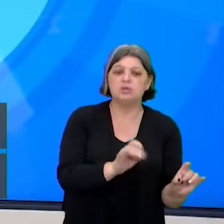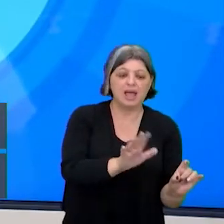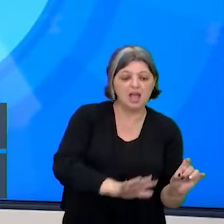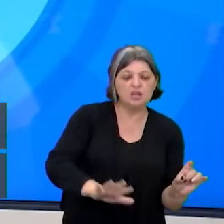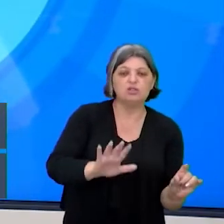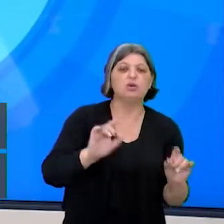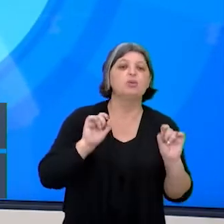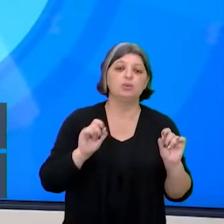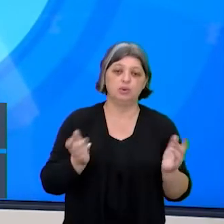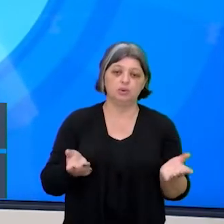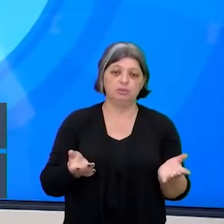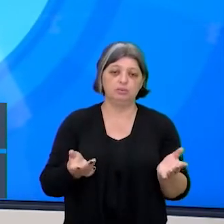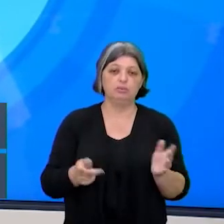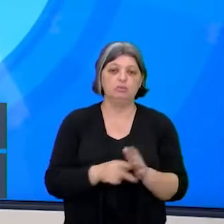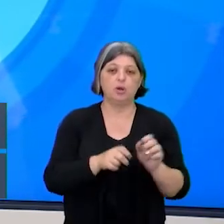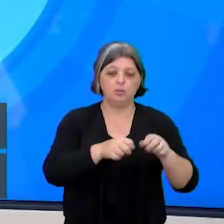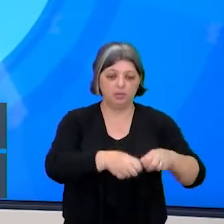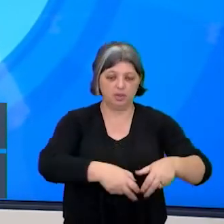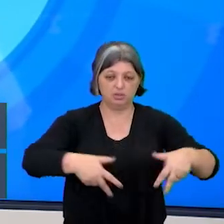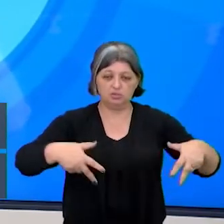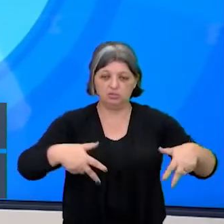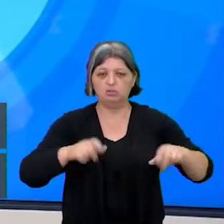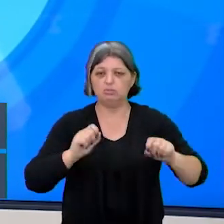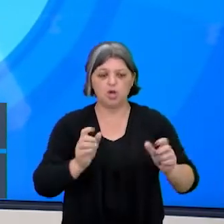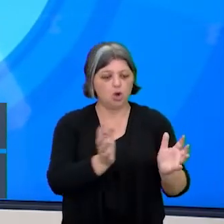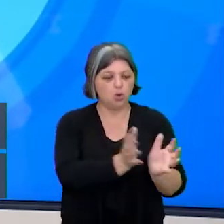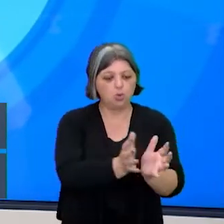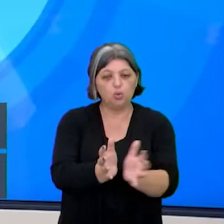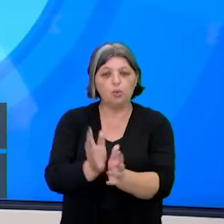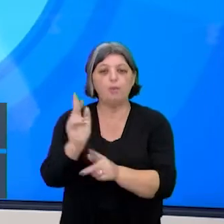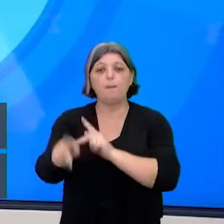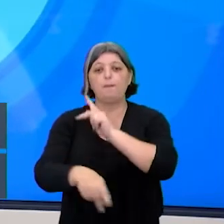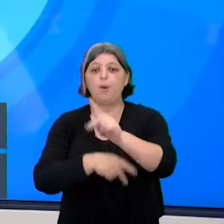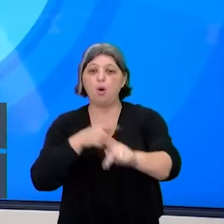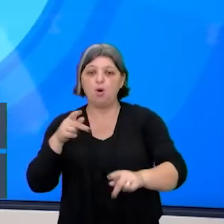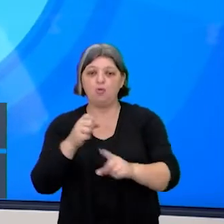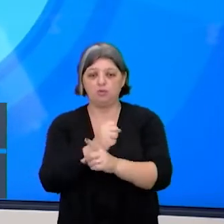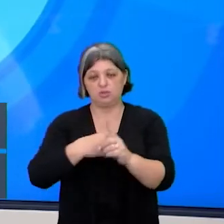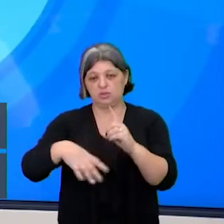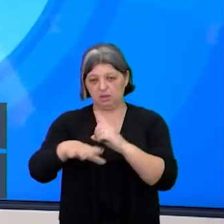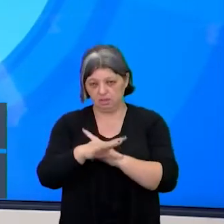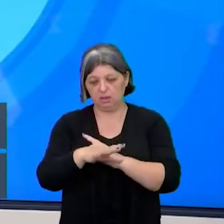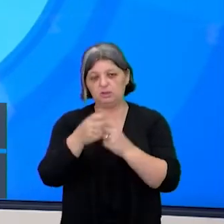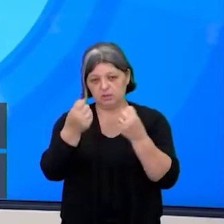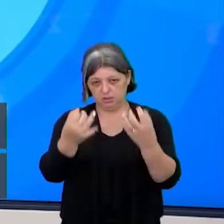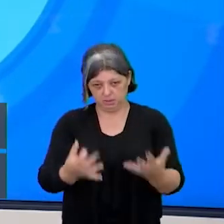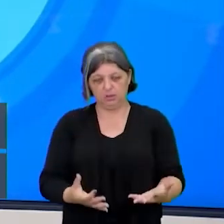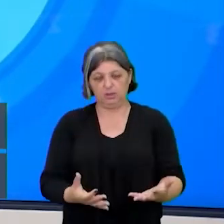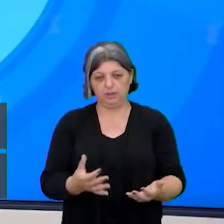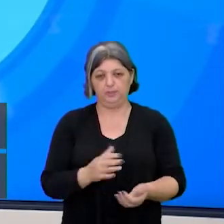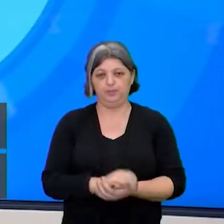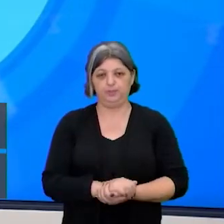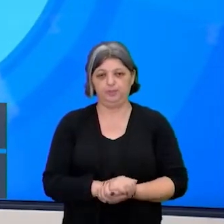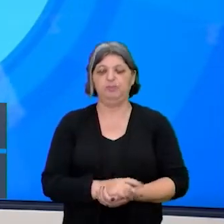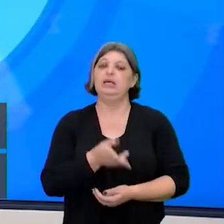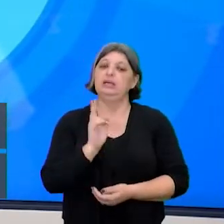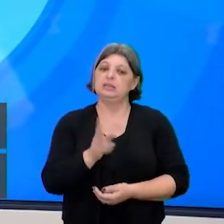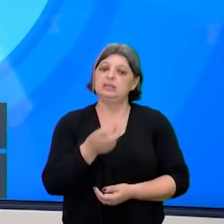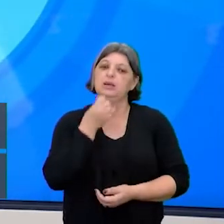região? Então, qual é a etnia? Quais são os grupos, os povos ou sociedade que eu estou comentando naquele momento? É sempre